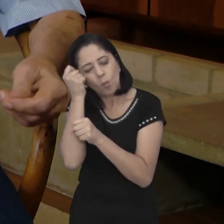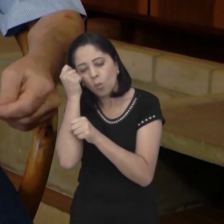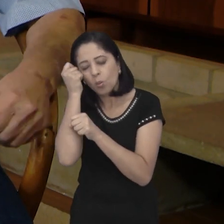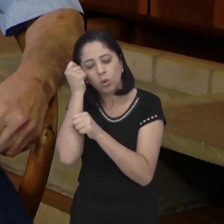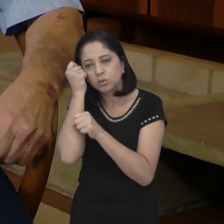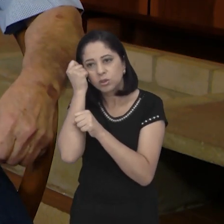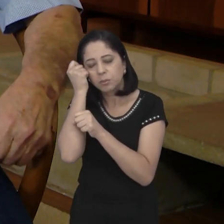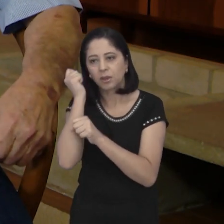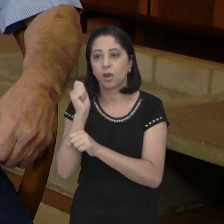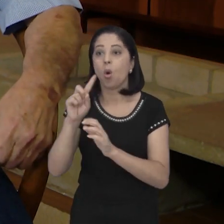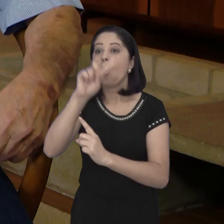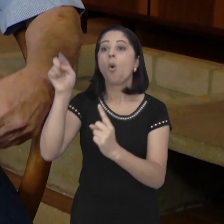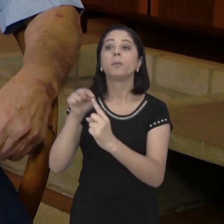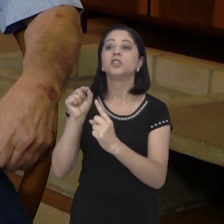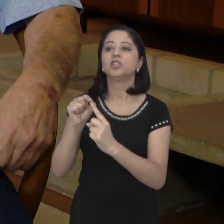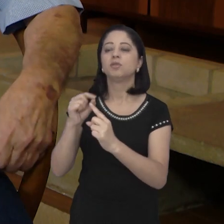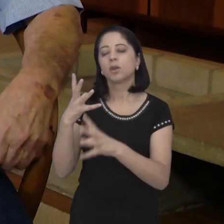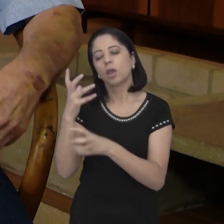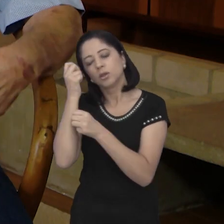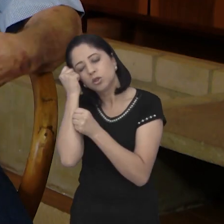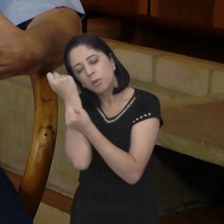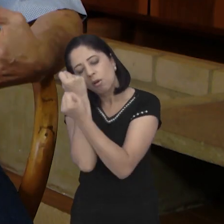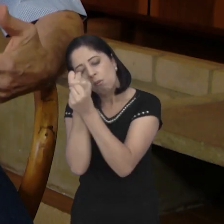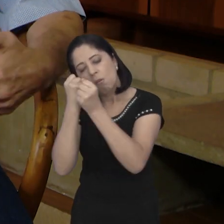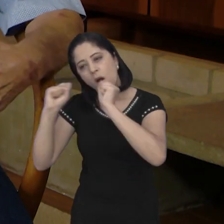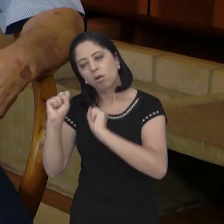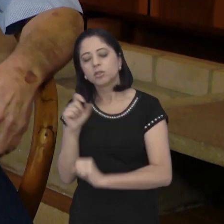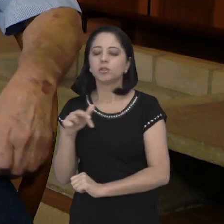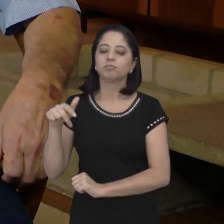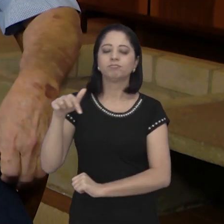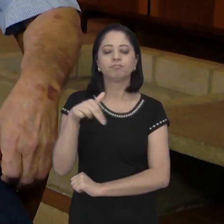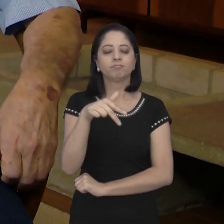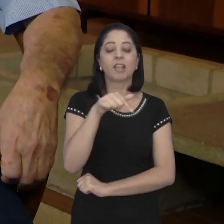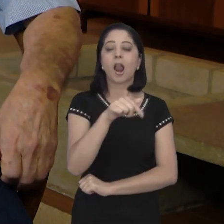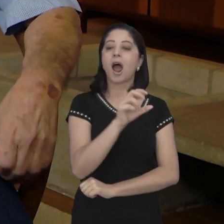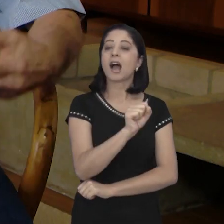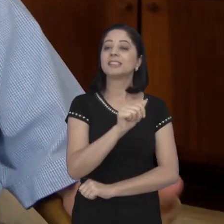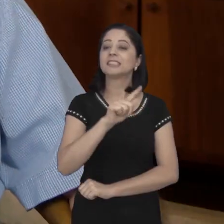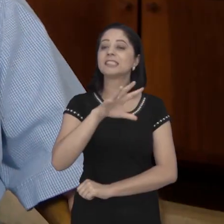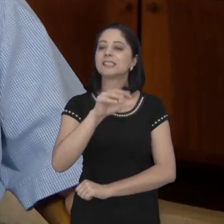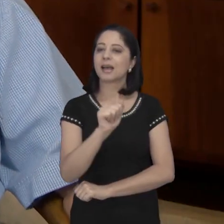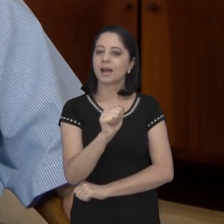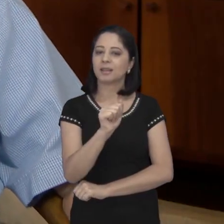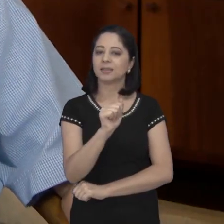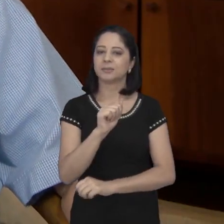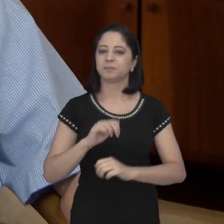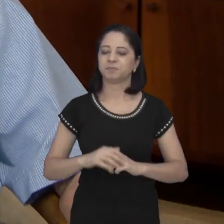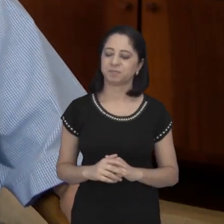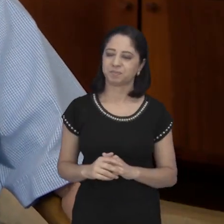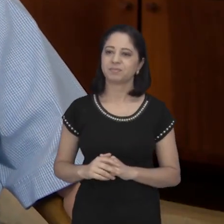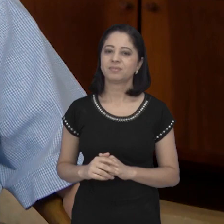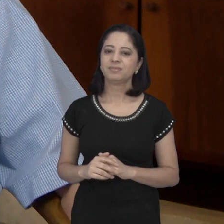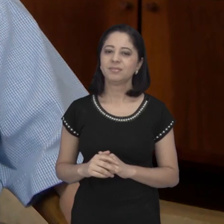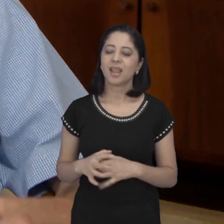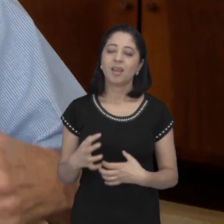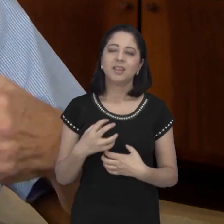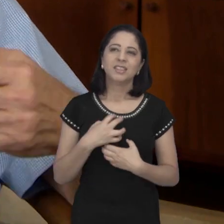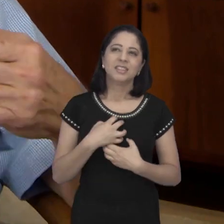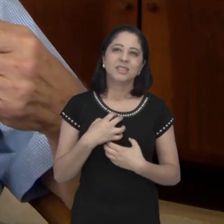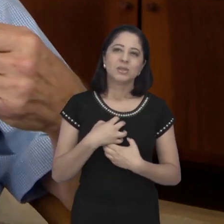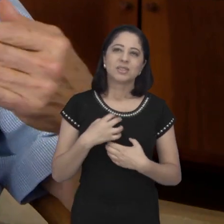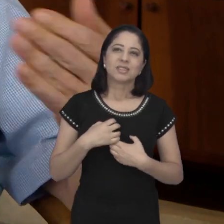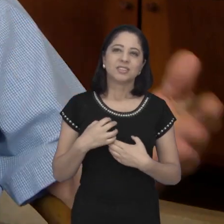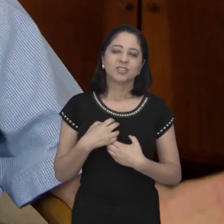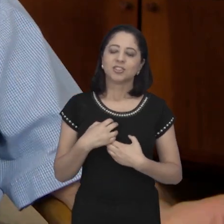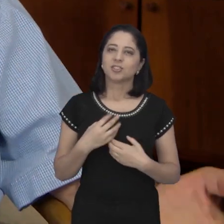ele via as coisas, como ele via o jeito de morar, o jeito de